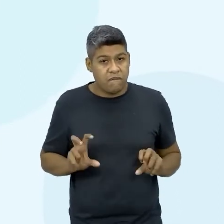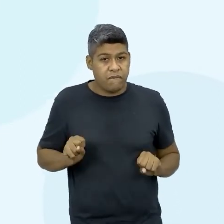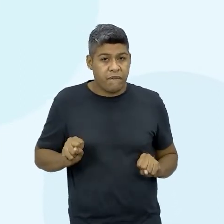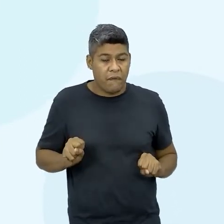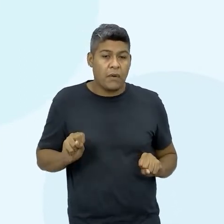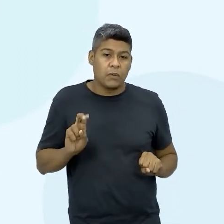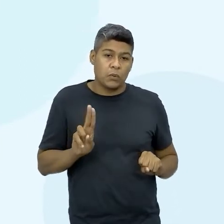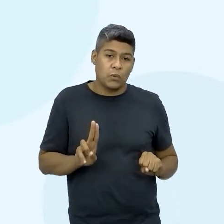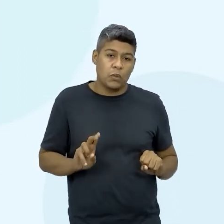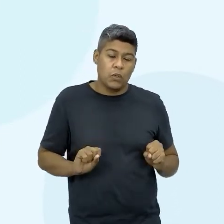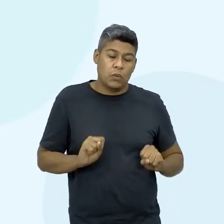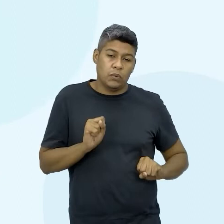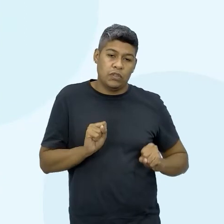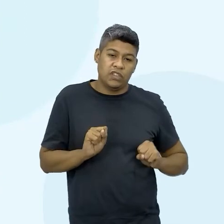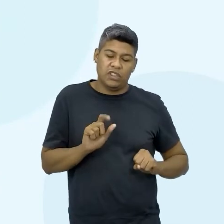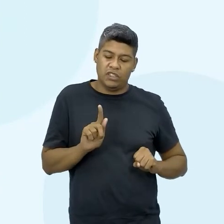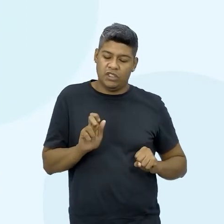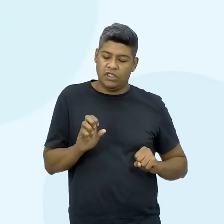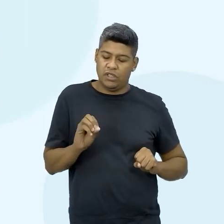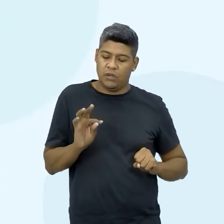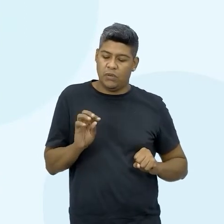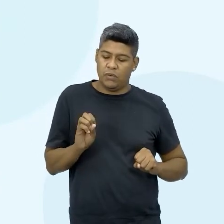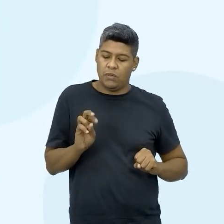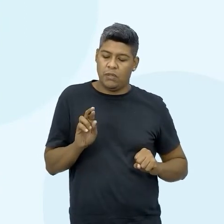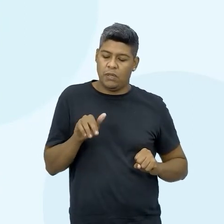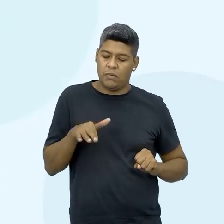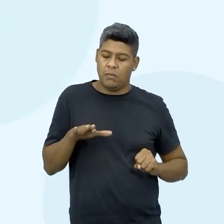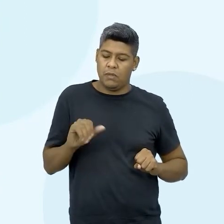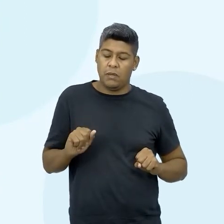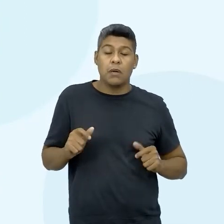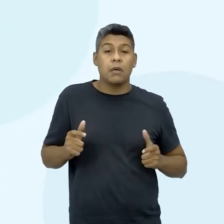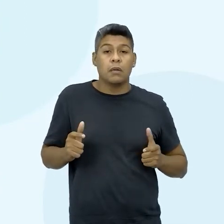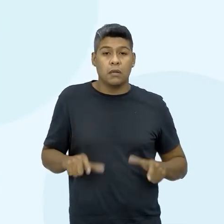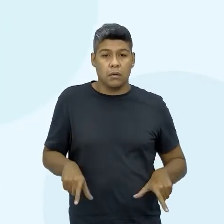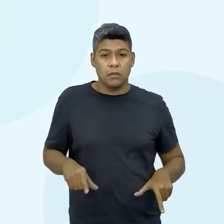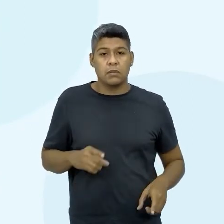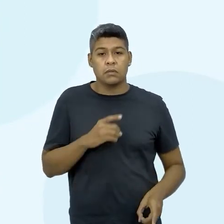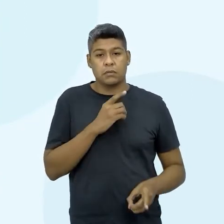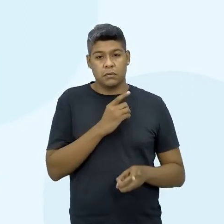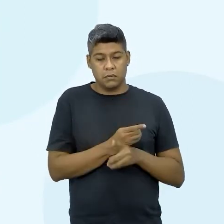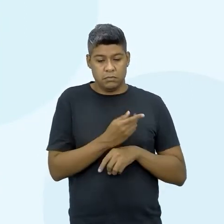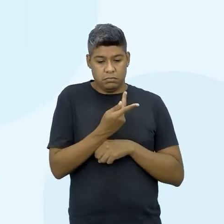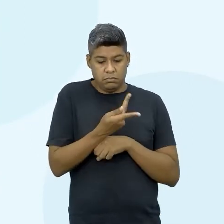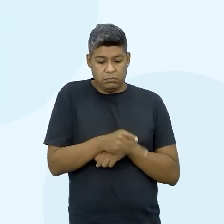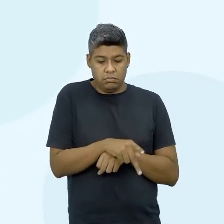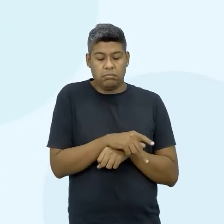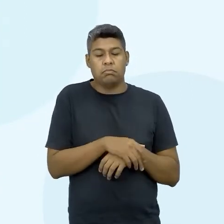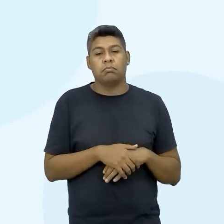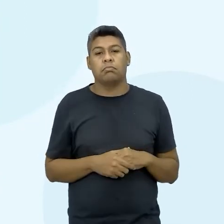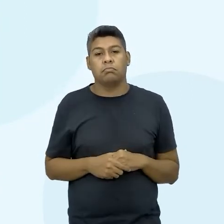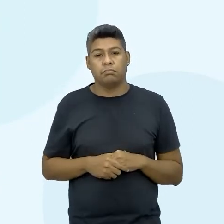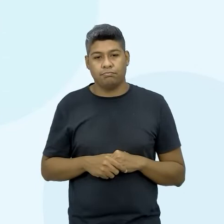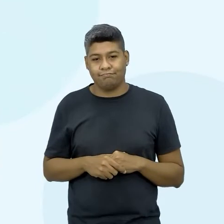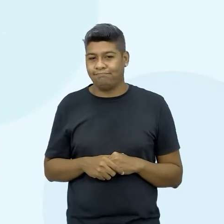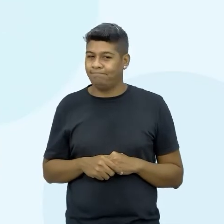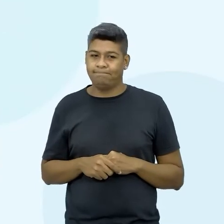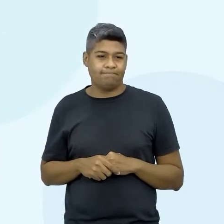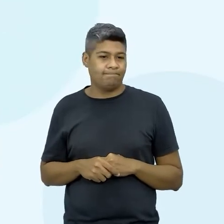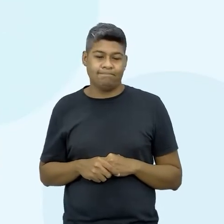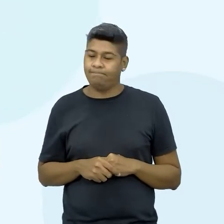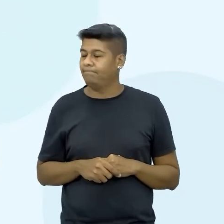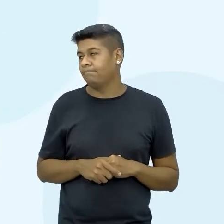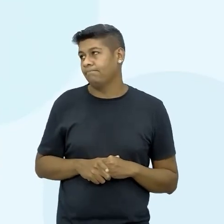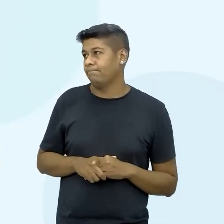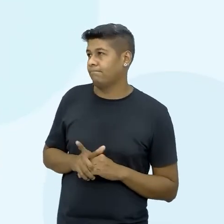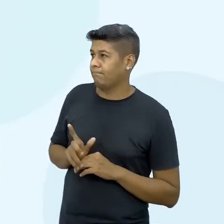as usinas geotérmicas, especialmente pela localização que ela se encontra aqui no nosso planeta. Ela não aparece aqui porque ele é um